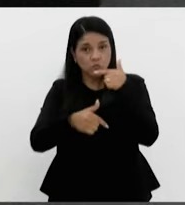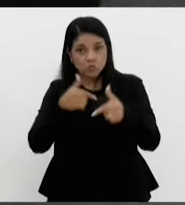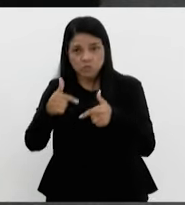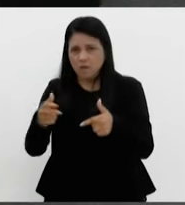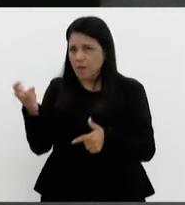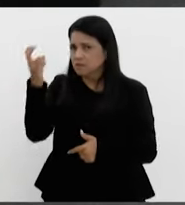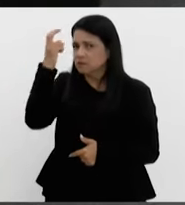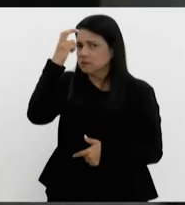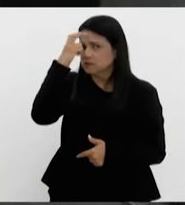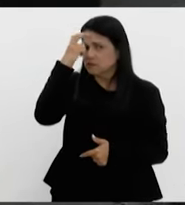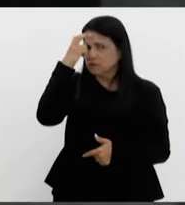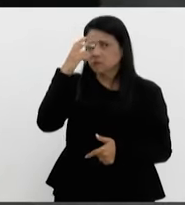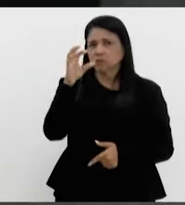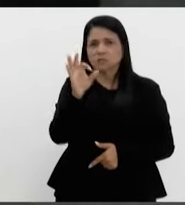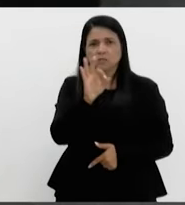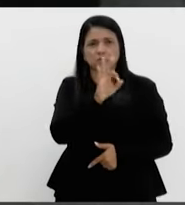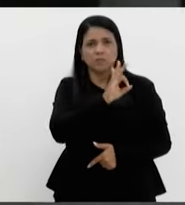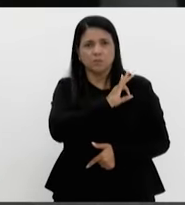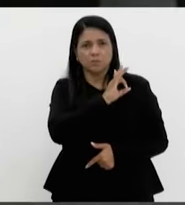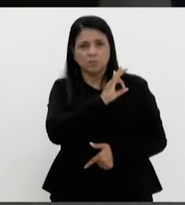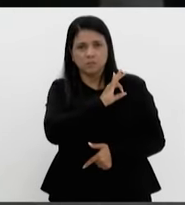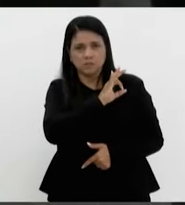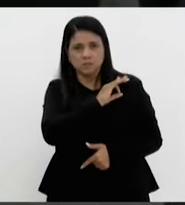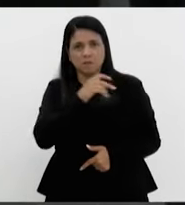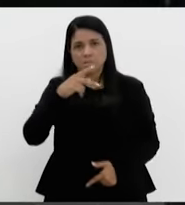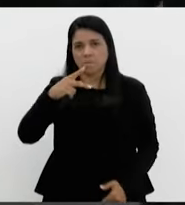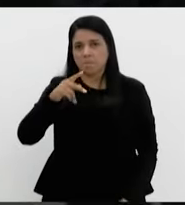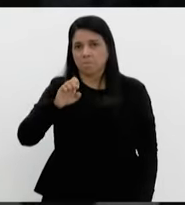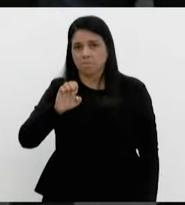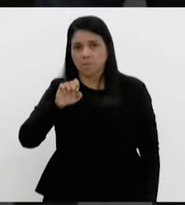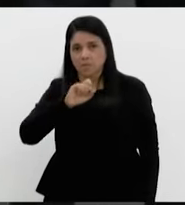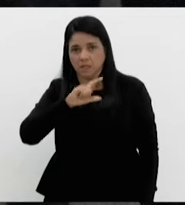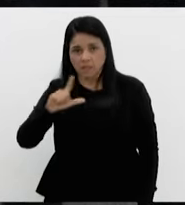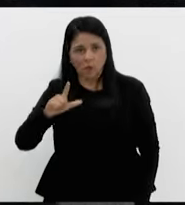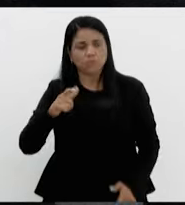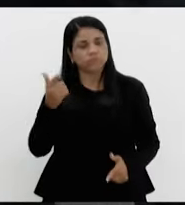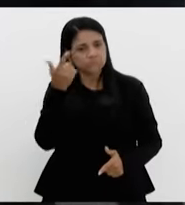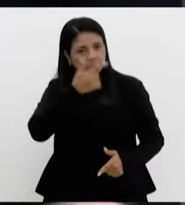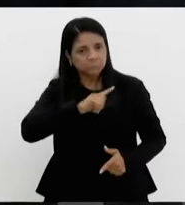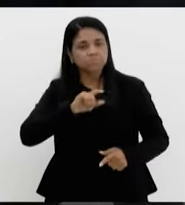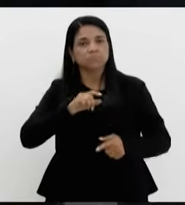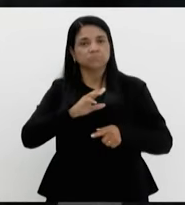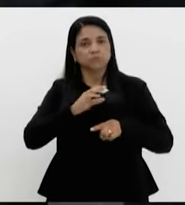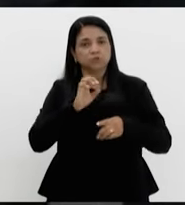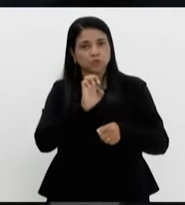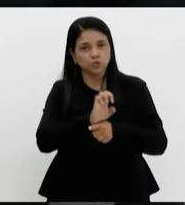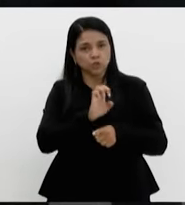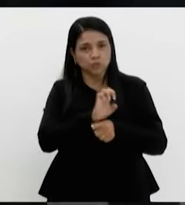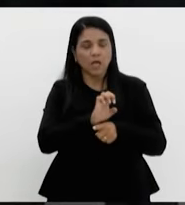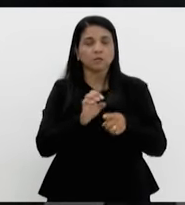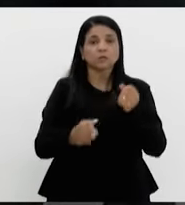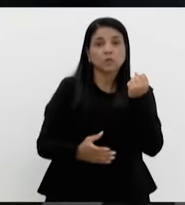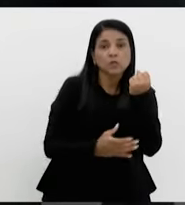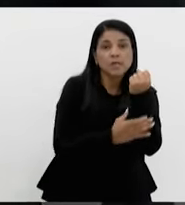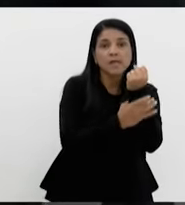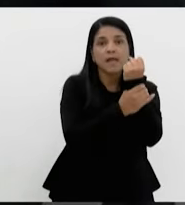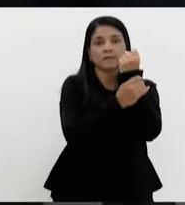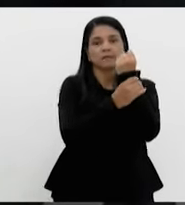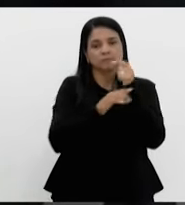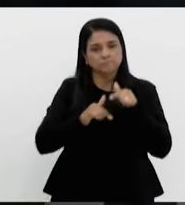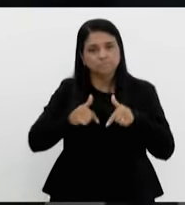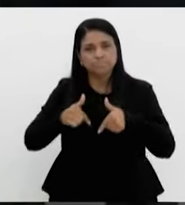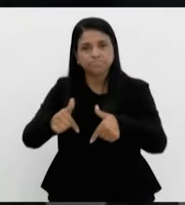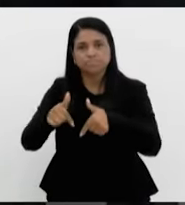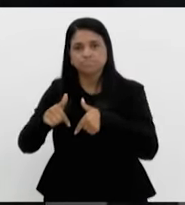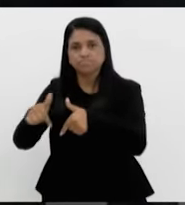Penal é o que mantém esse Estado em pé no que diz respeito à segurança pública. É o que garante a efetividade da